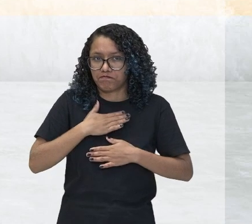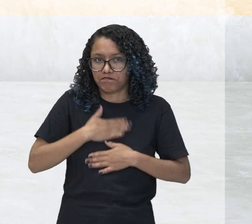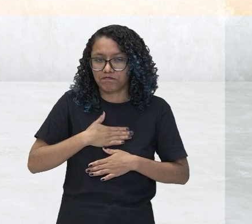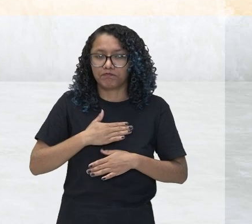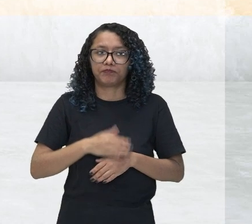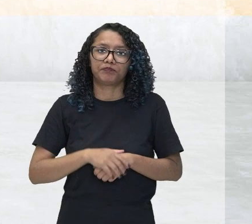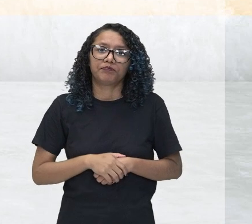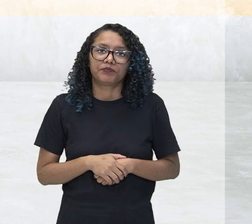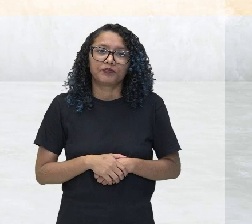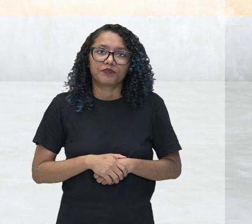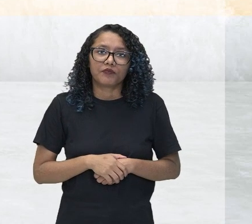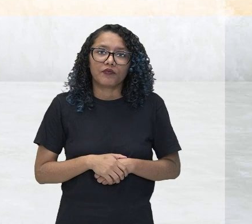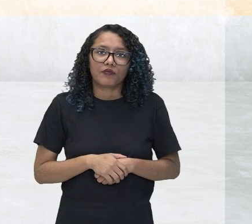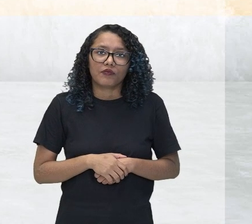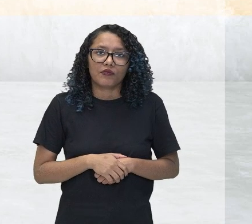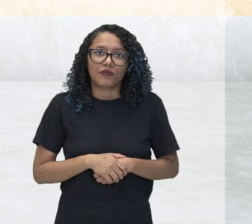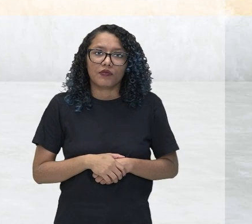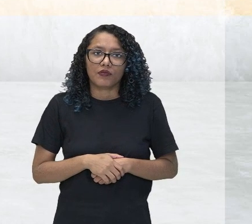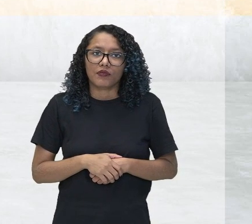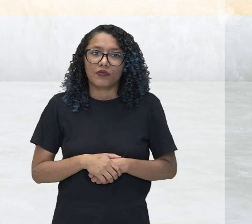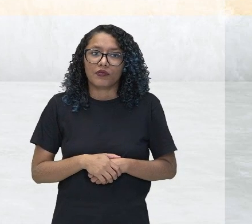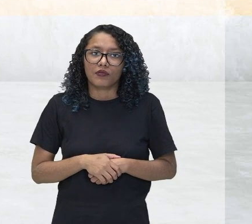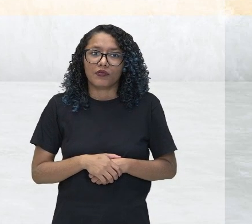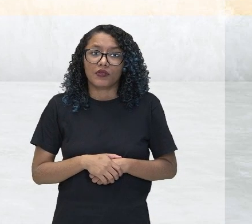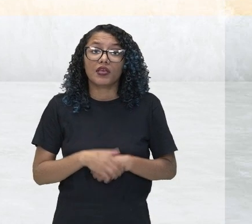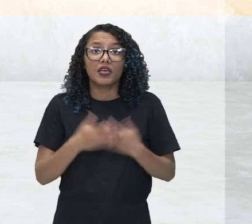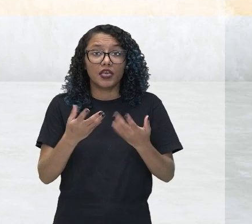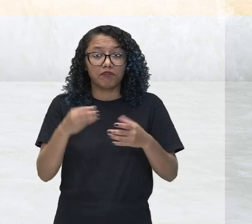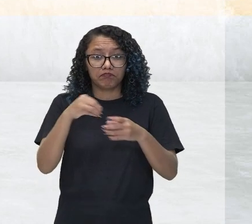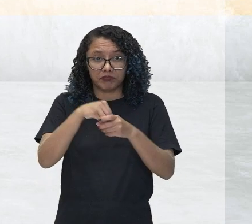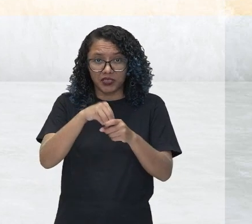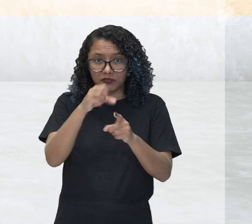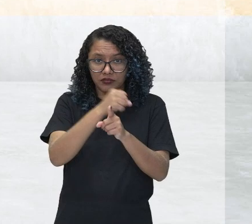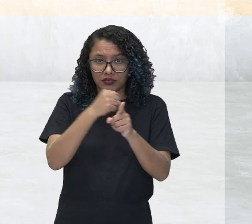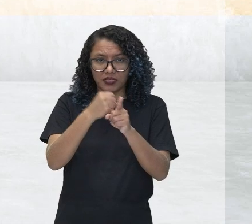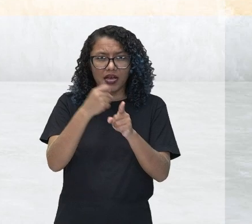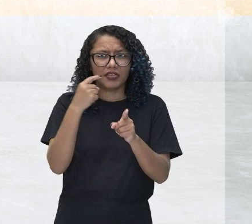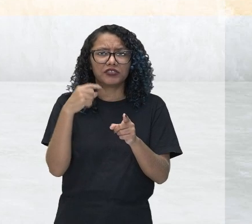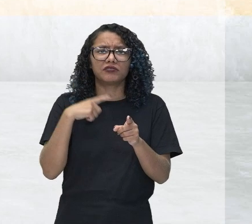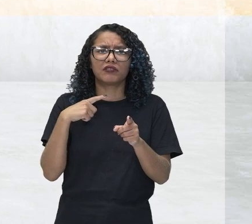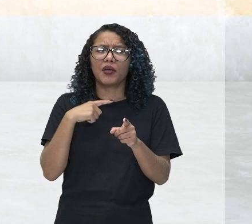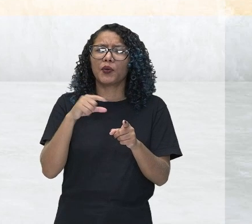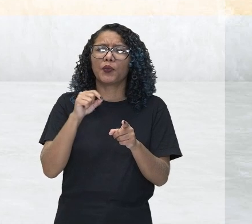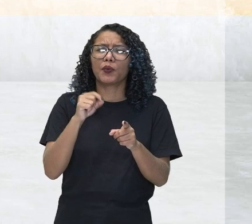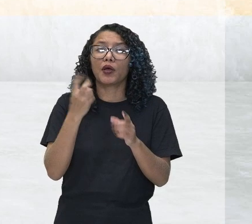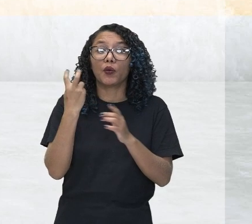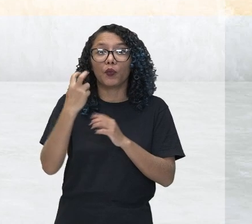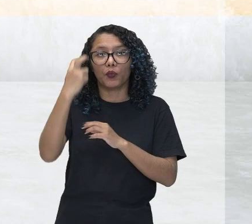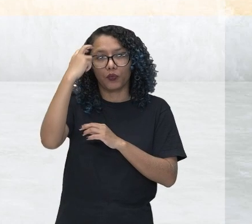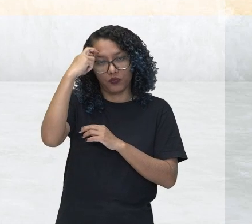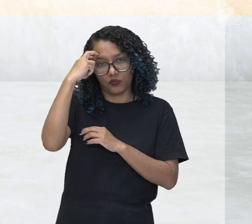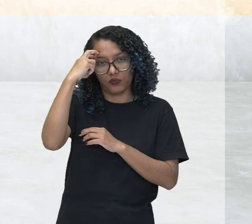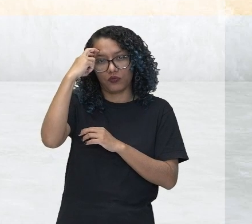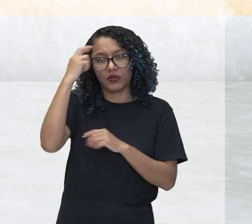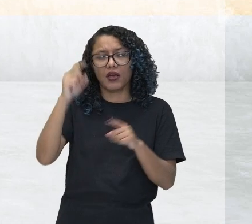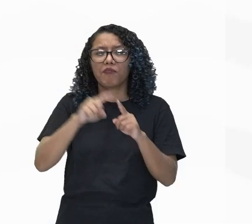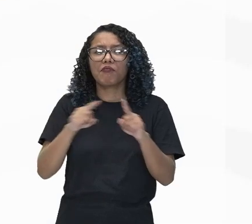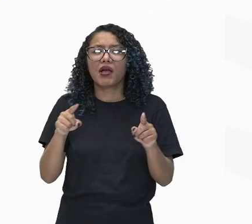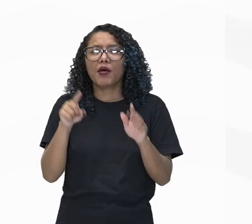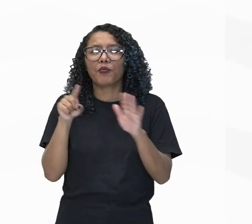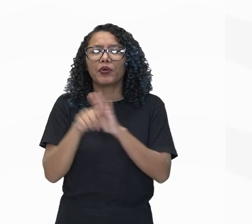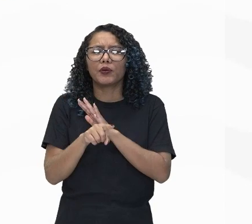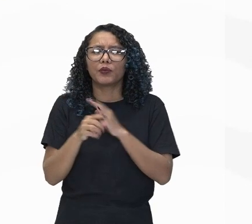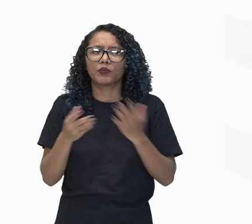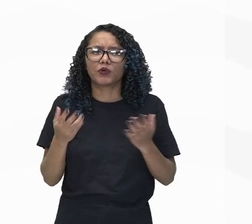nos identificando. É o que nós chamamos de cultura. Mas aí eu pergunto para vocês, mas o que é, então,